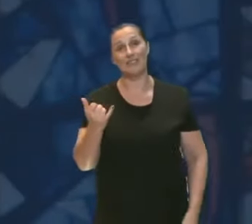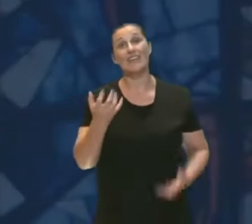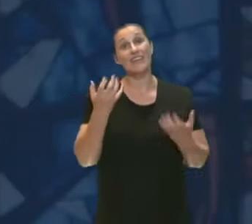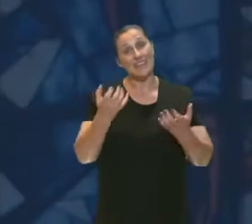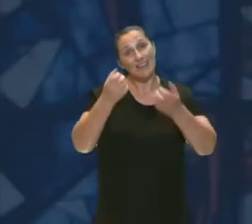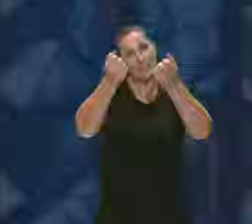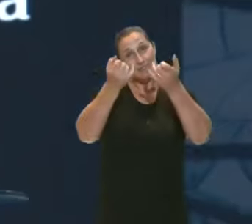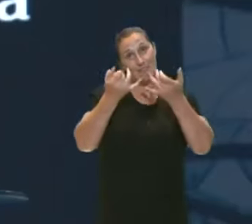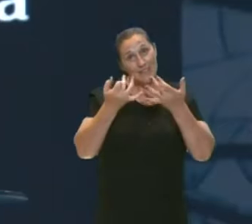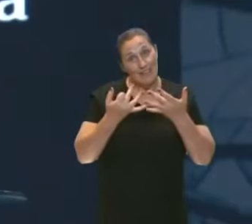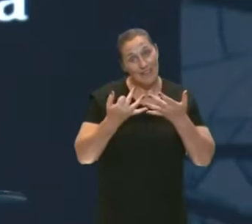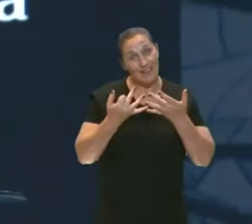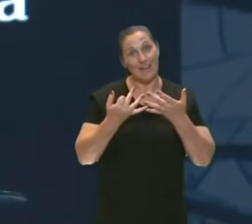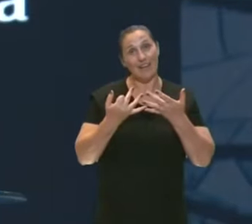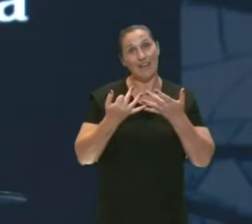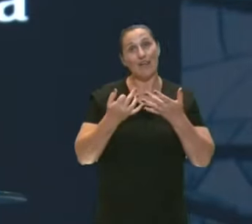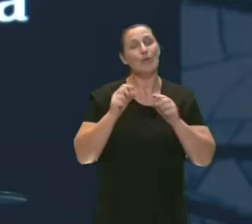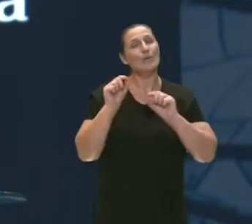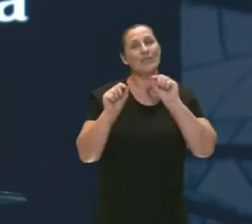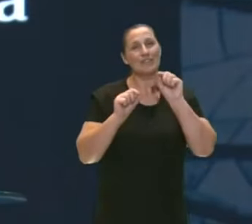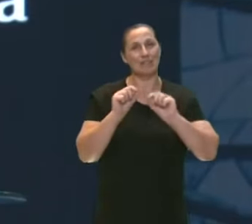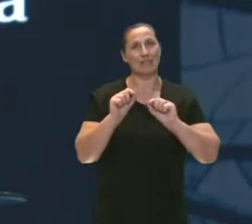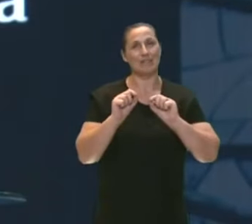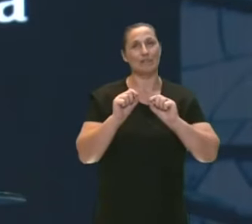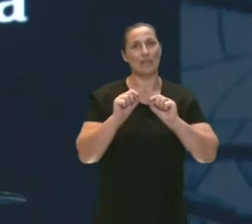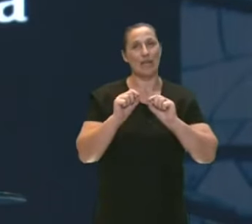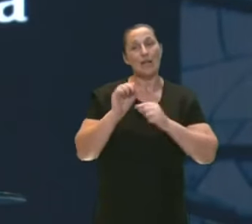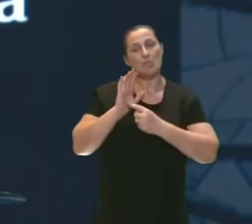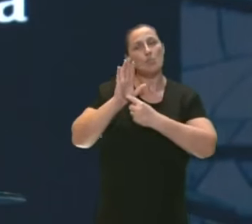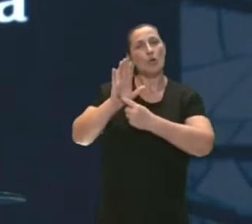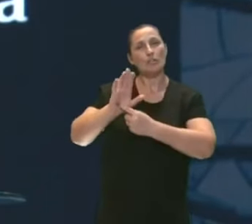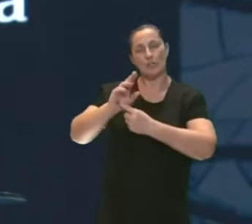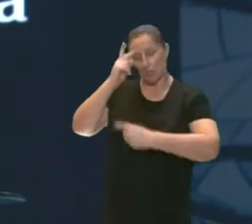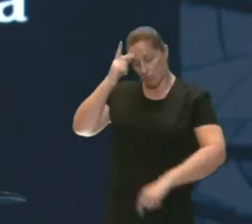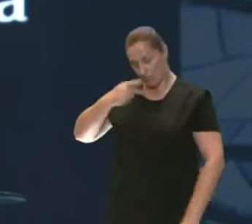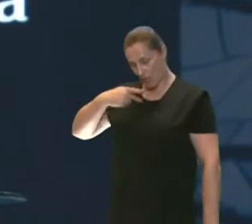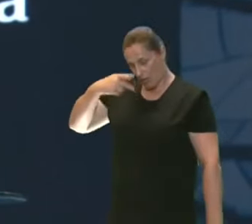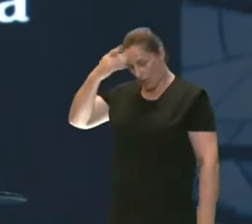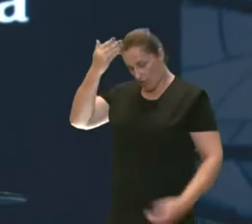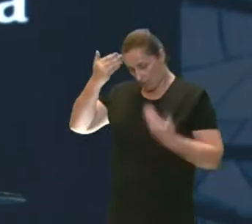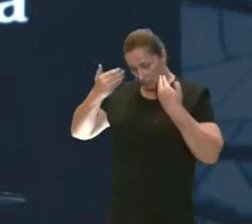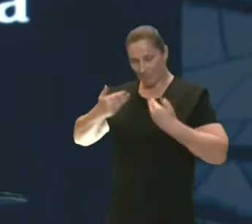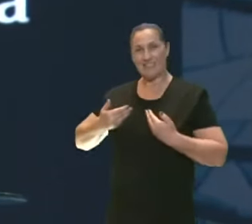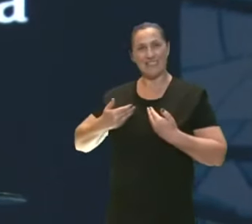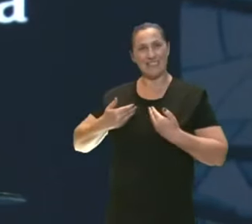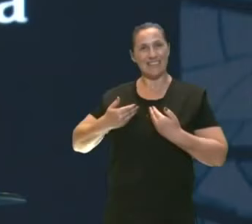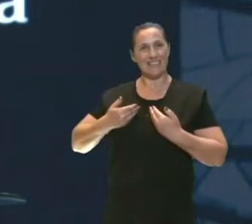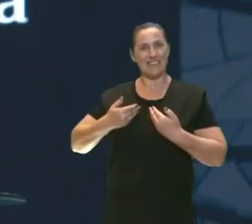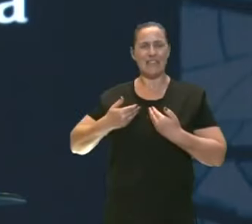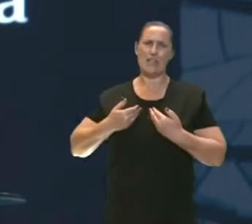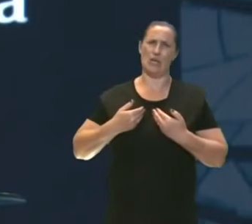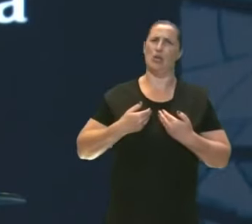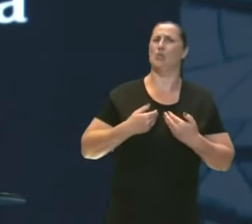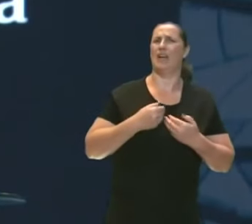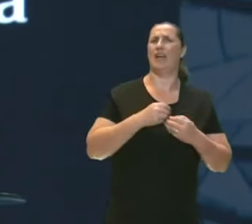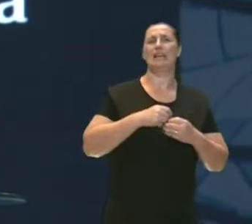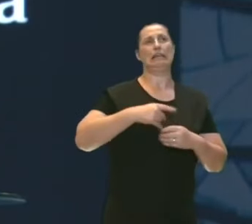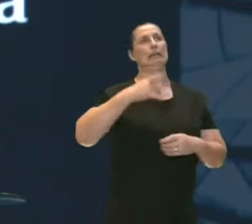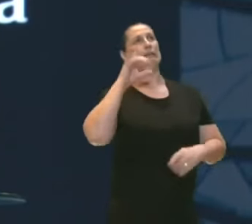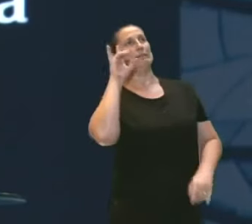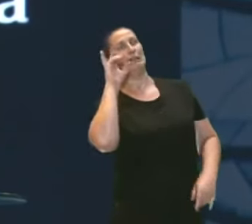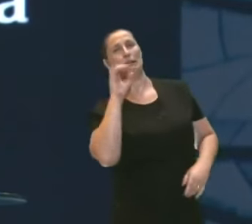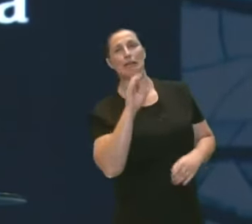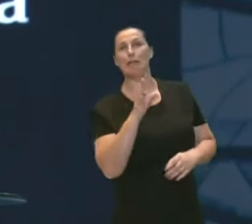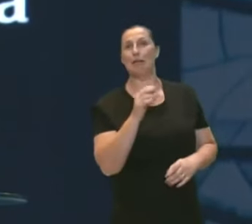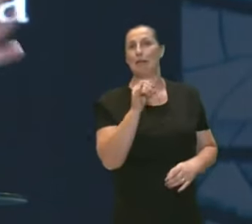isso. O verdadeiro. Apresenta o seu eu verdadeiro. Não o eu da rede social, gente. Tá?